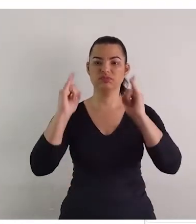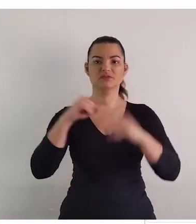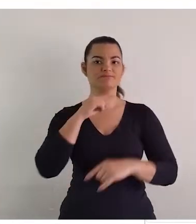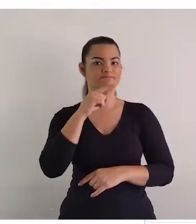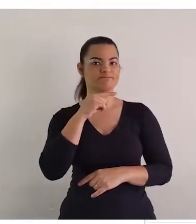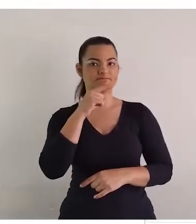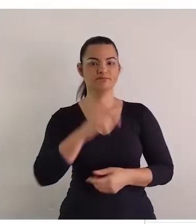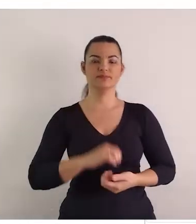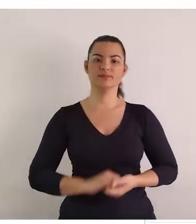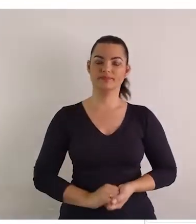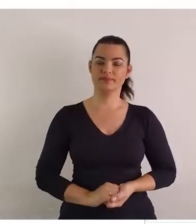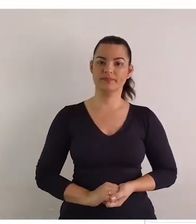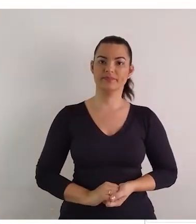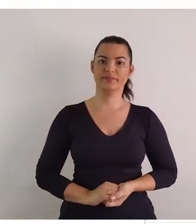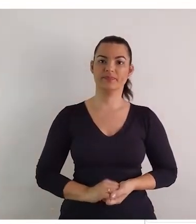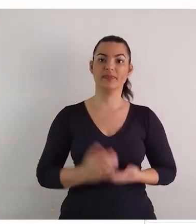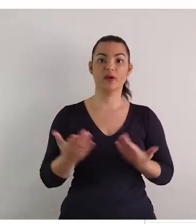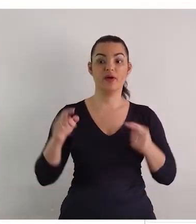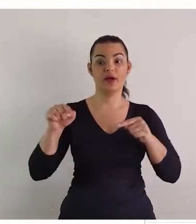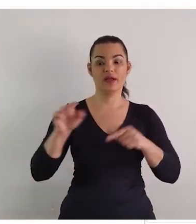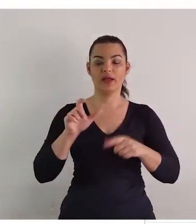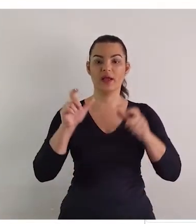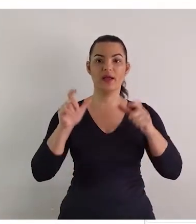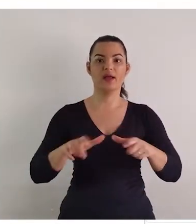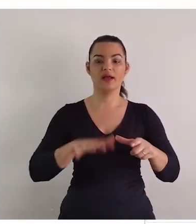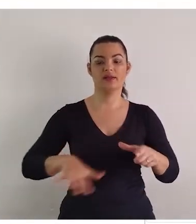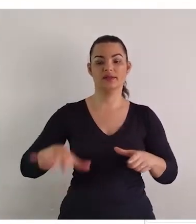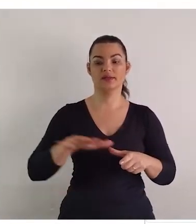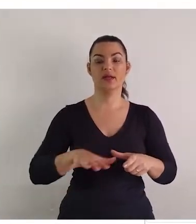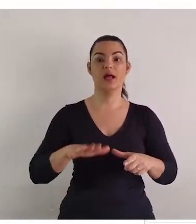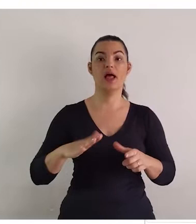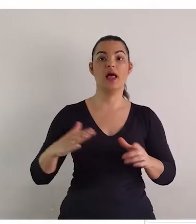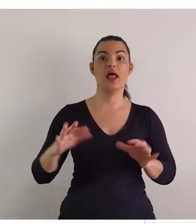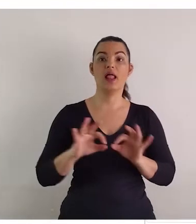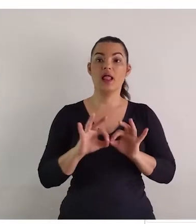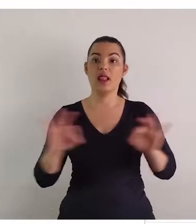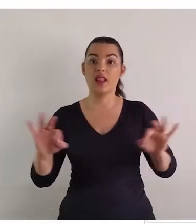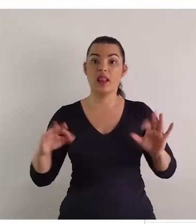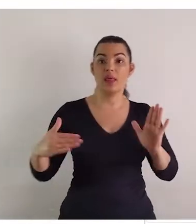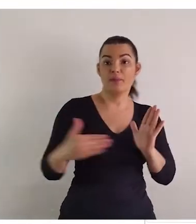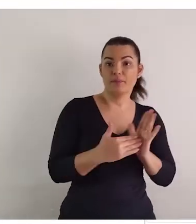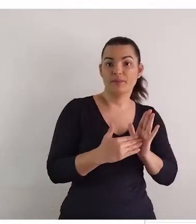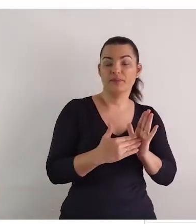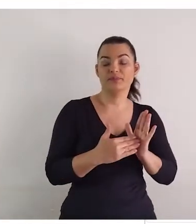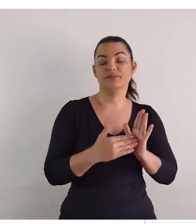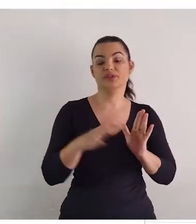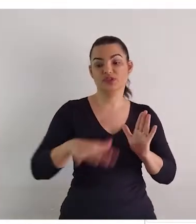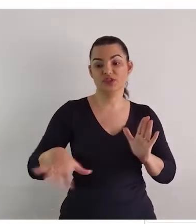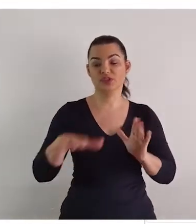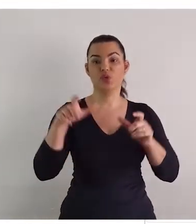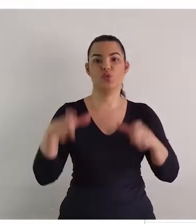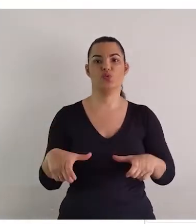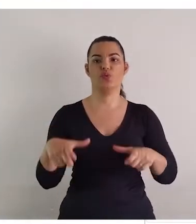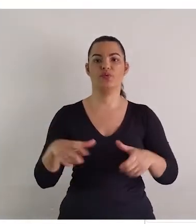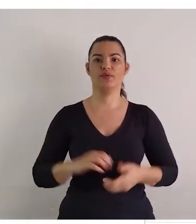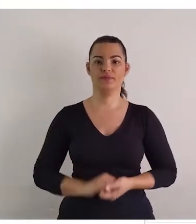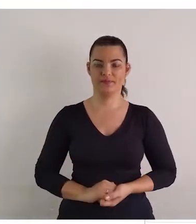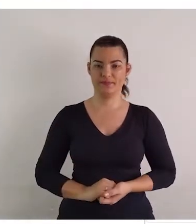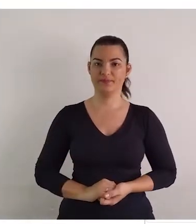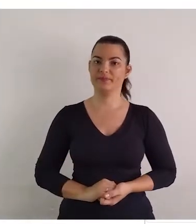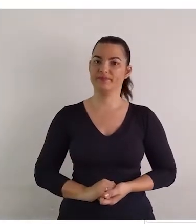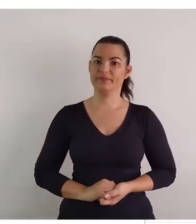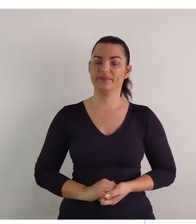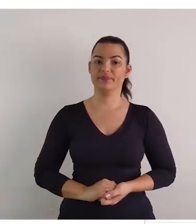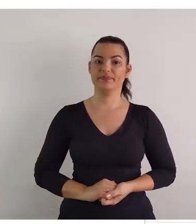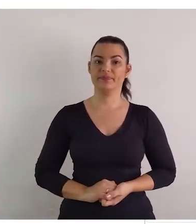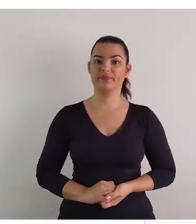uma delimitação de uma área. Não é só área, né? Área, volume, mas a delimitação de uma área.